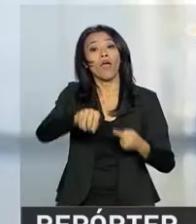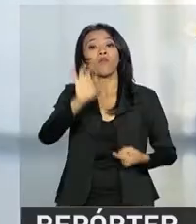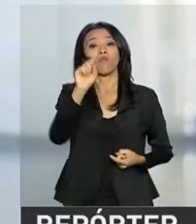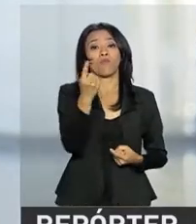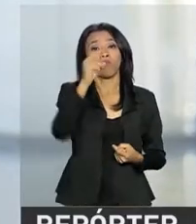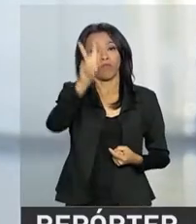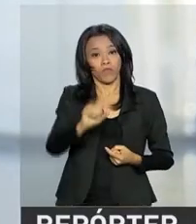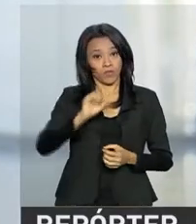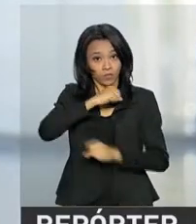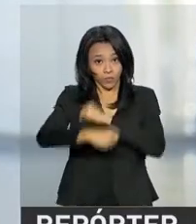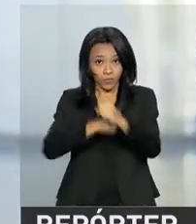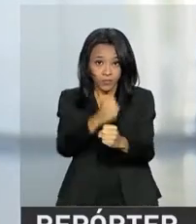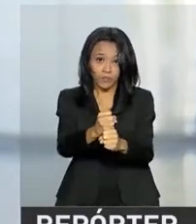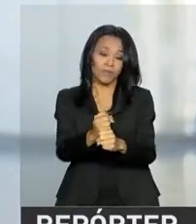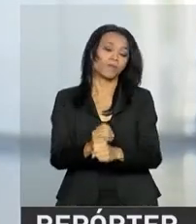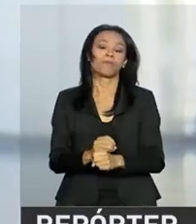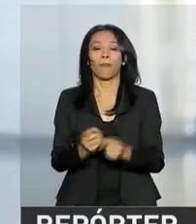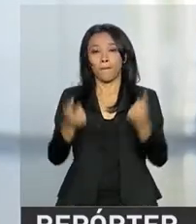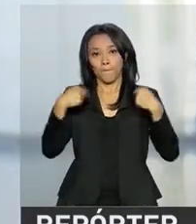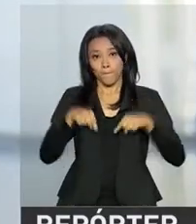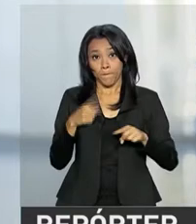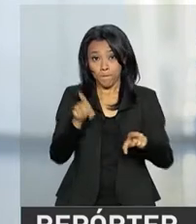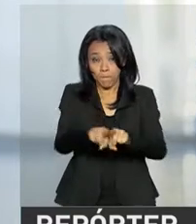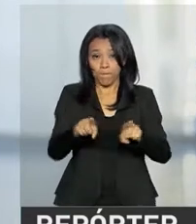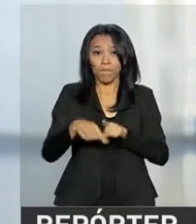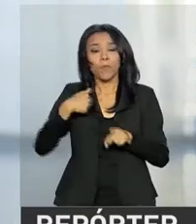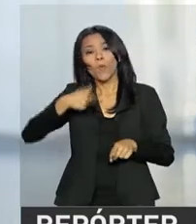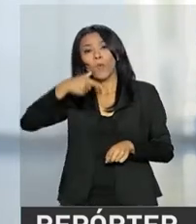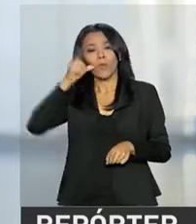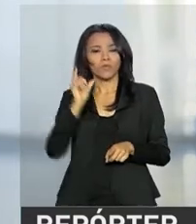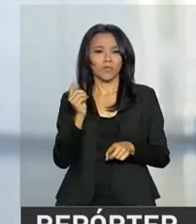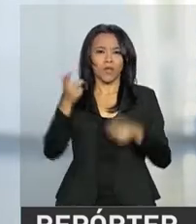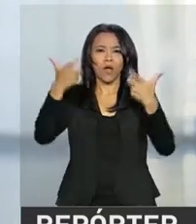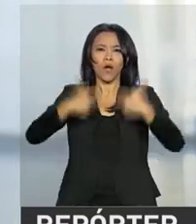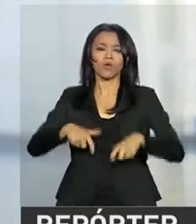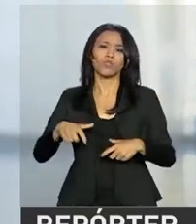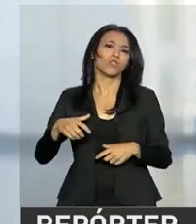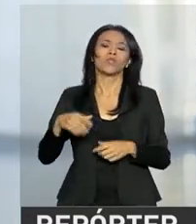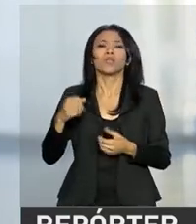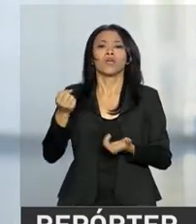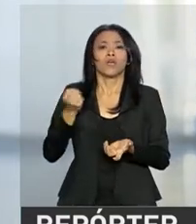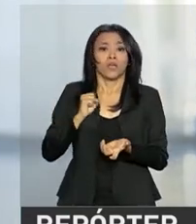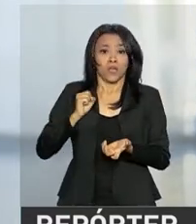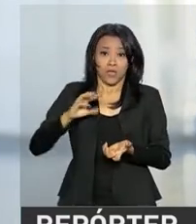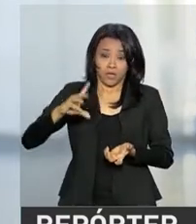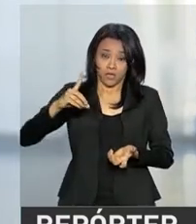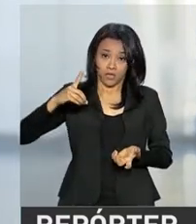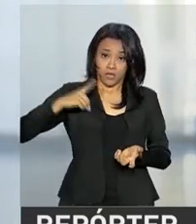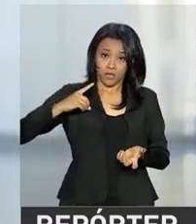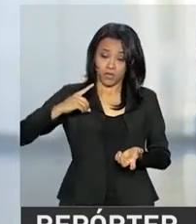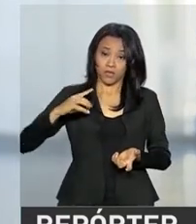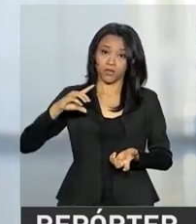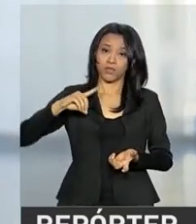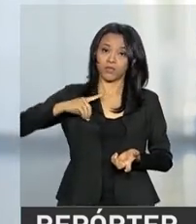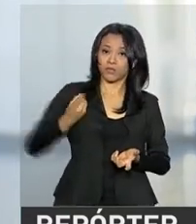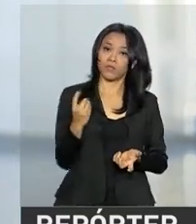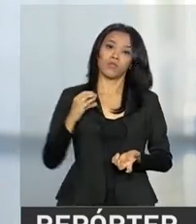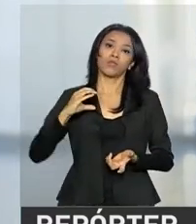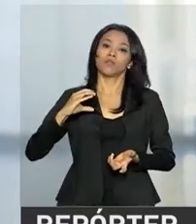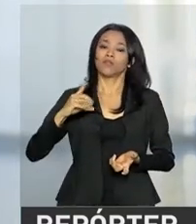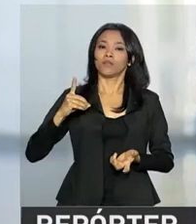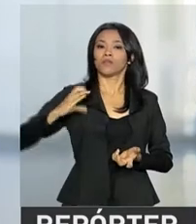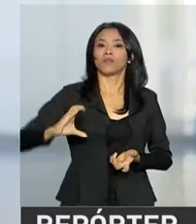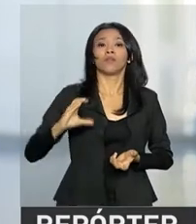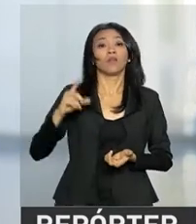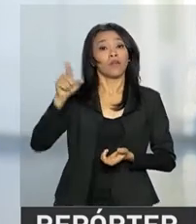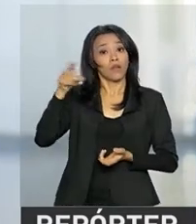ano. E também ontem, em Washington, o ministro das Relações Exteriores do Brasil, Aloísio Nunes, se